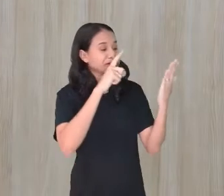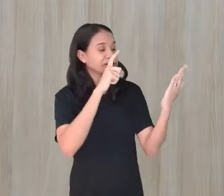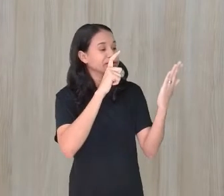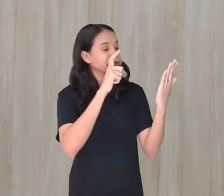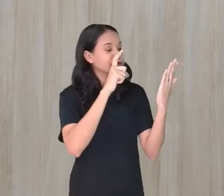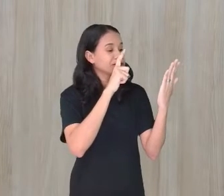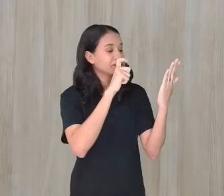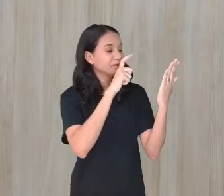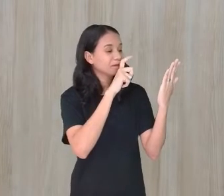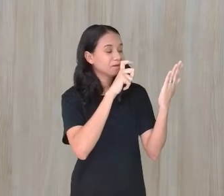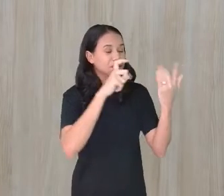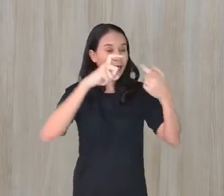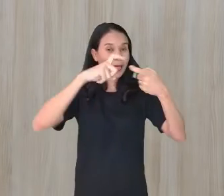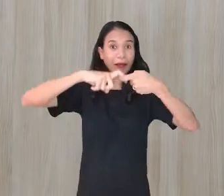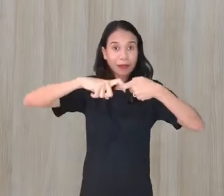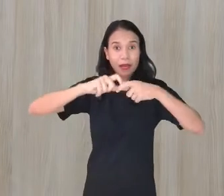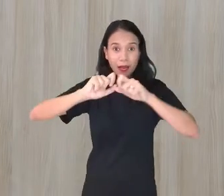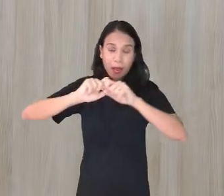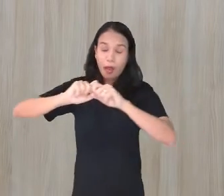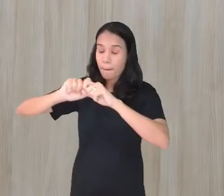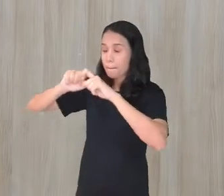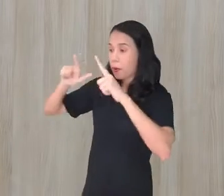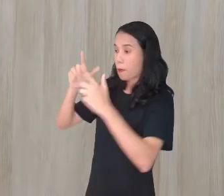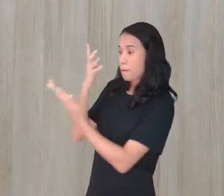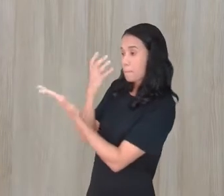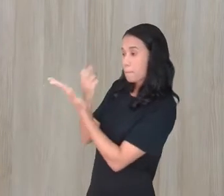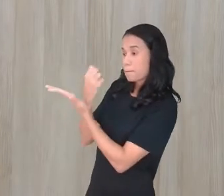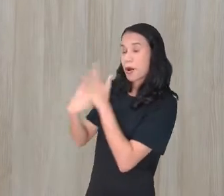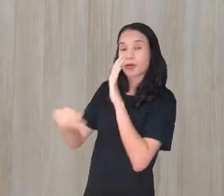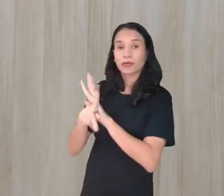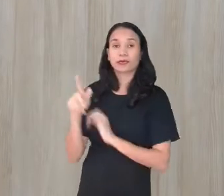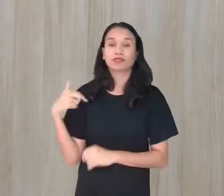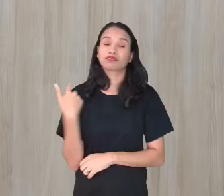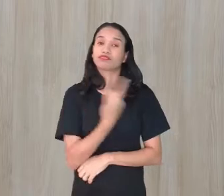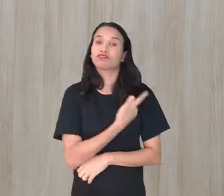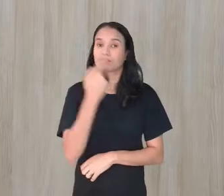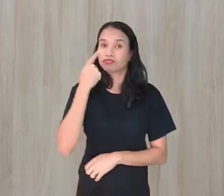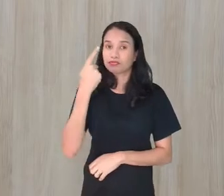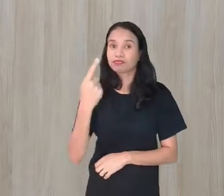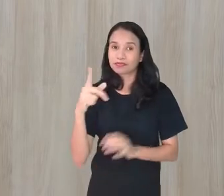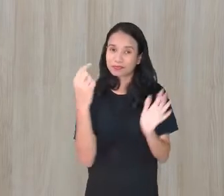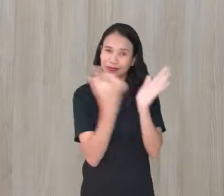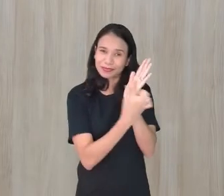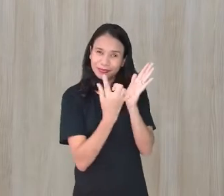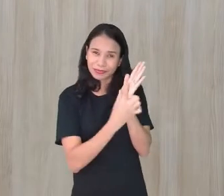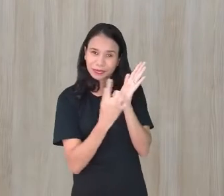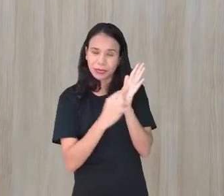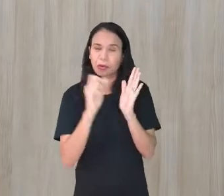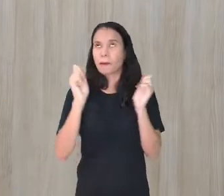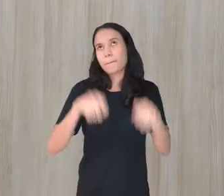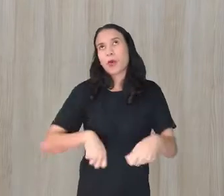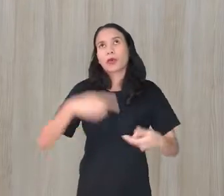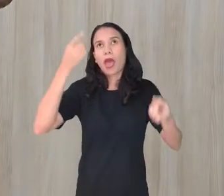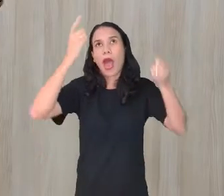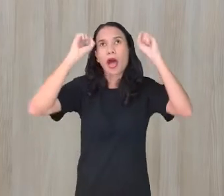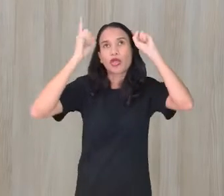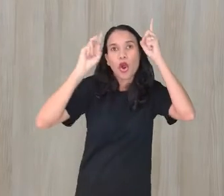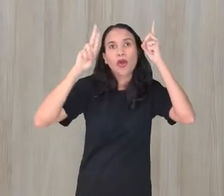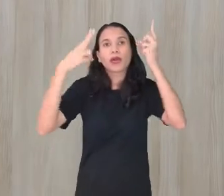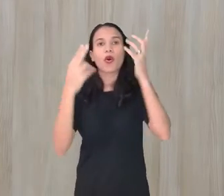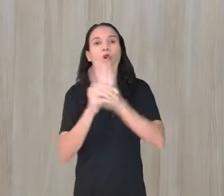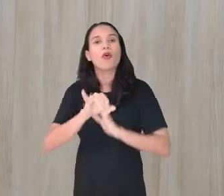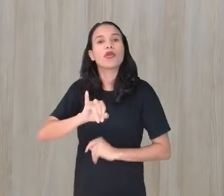na câmera aí do teu celular, tá? E coloca aí no QR Code do seu sistema operacional, seja ele Android